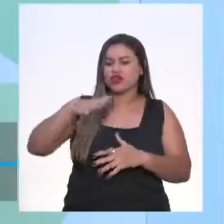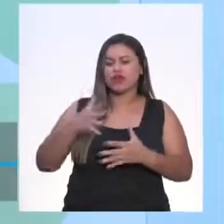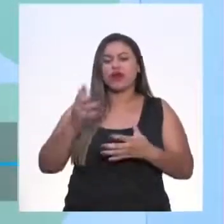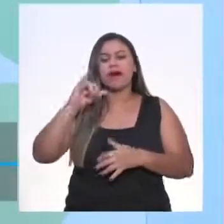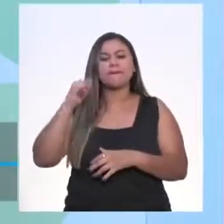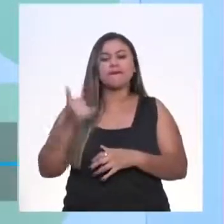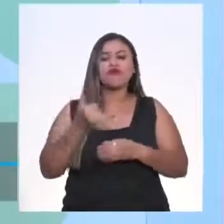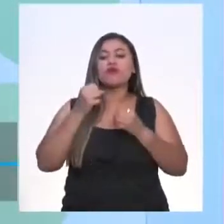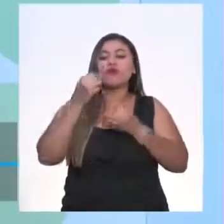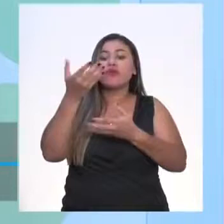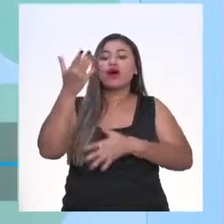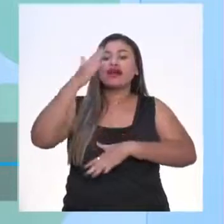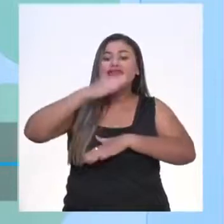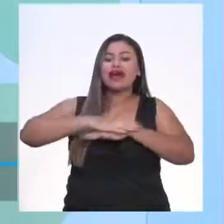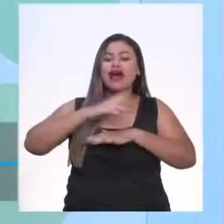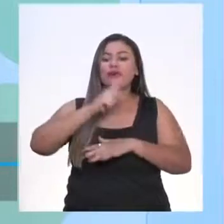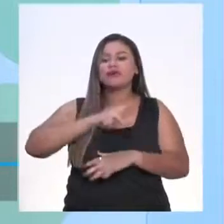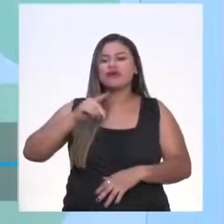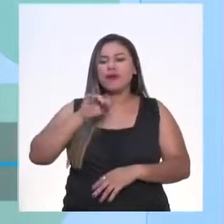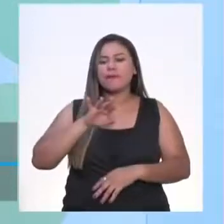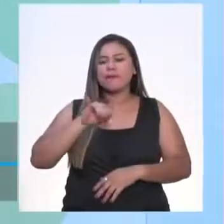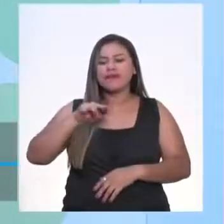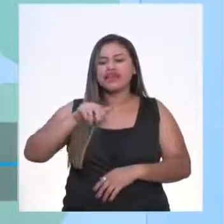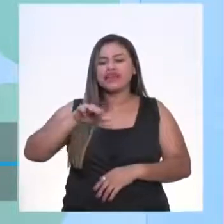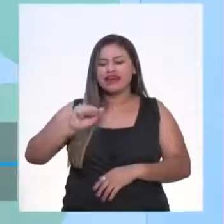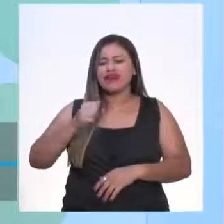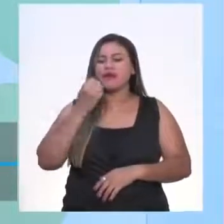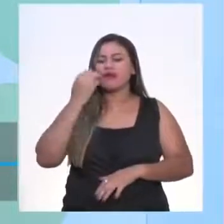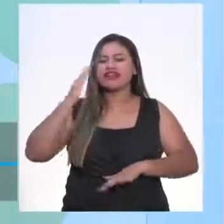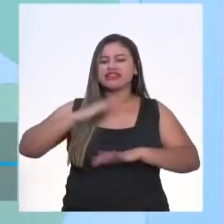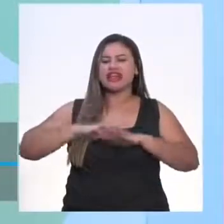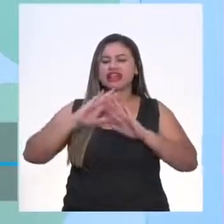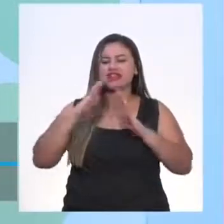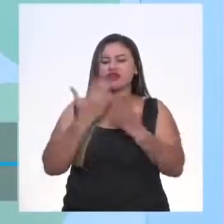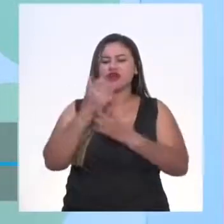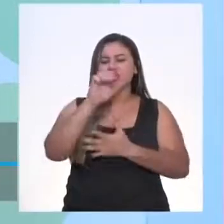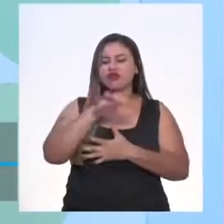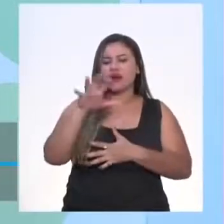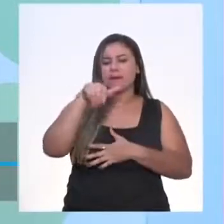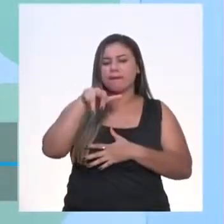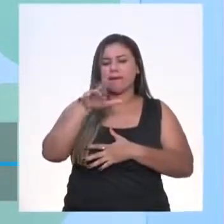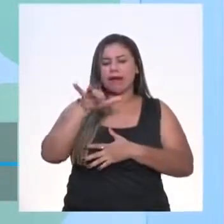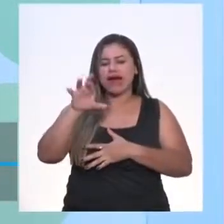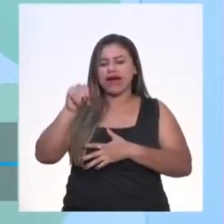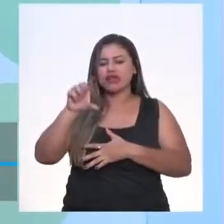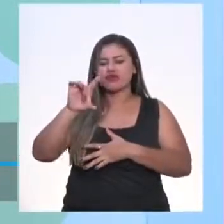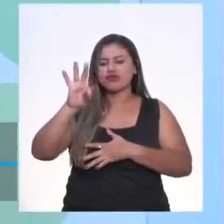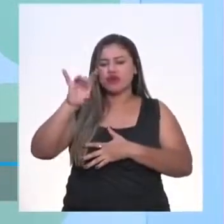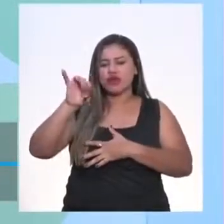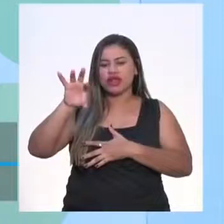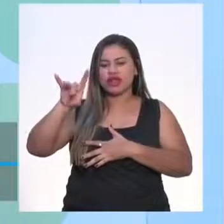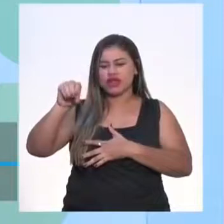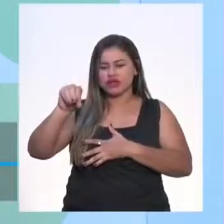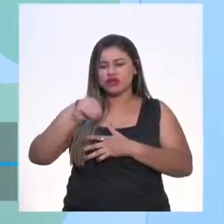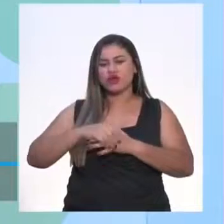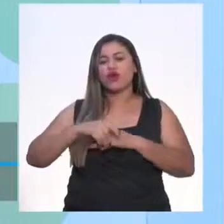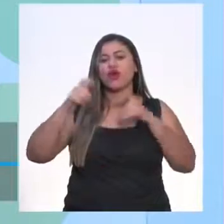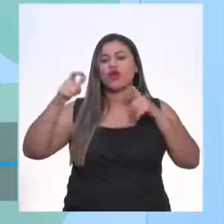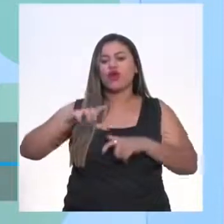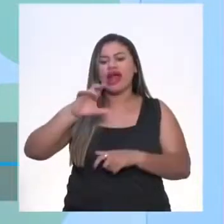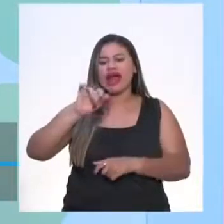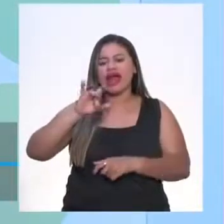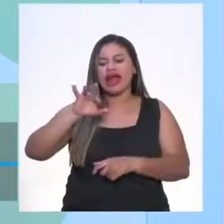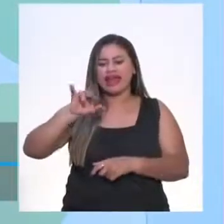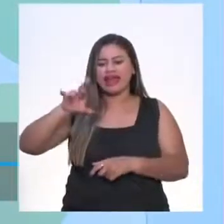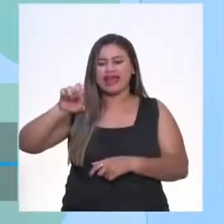aproveito e estendo boa tarde aqui a professora Bianca, dando boa tarde, Escola Estadual Mário Toledo de Moraes, lá em